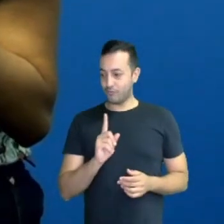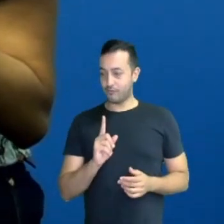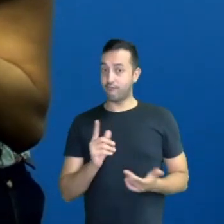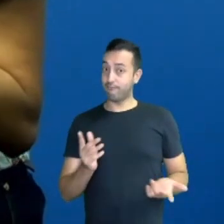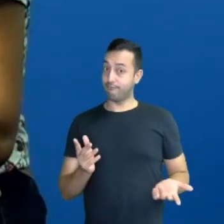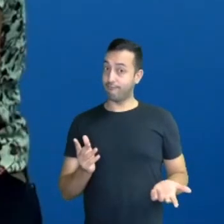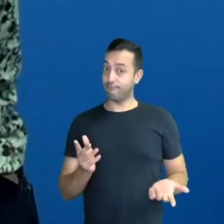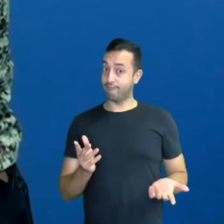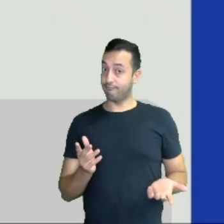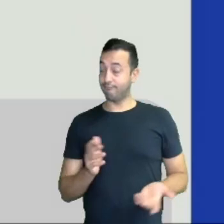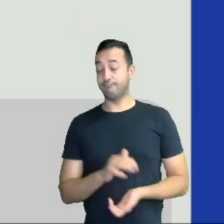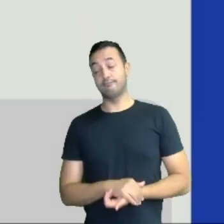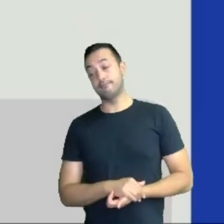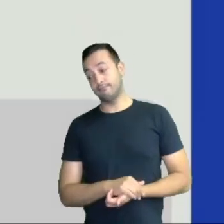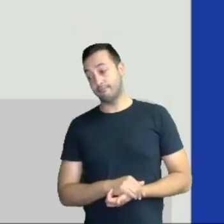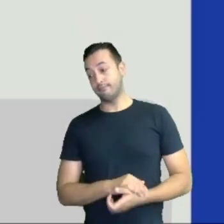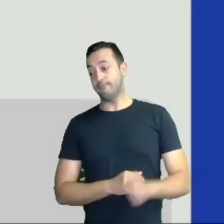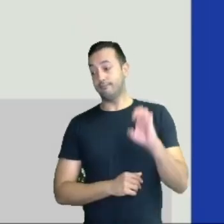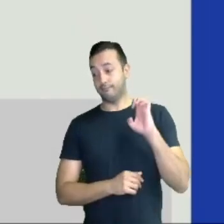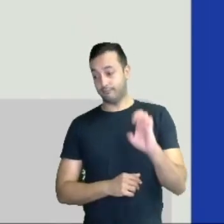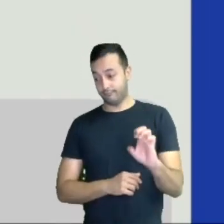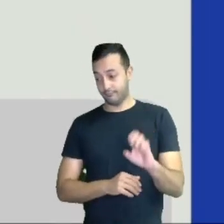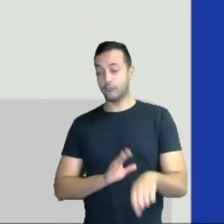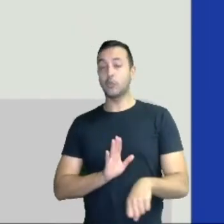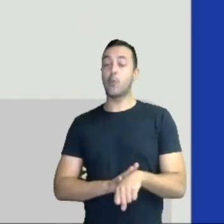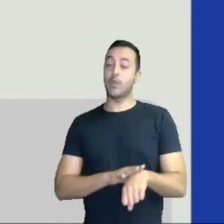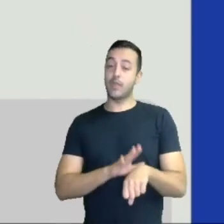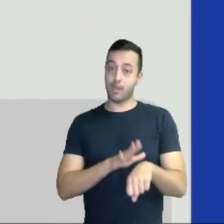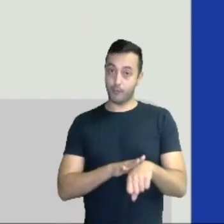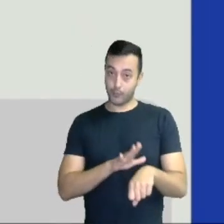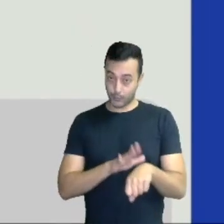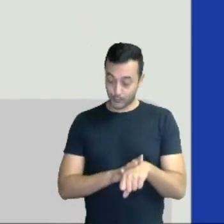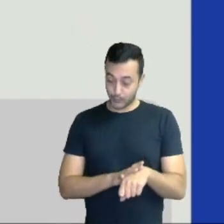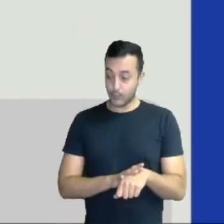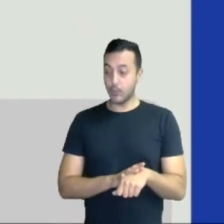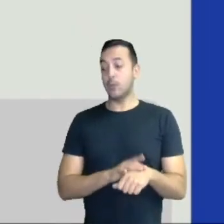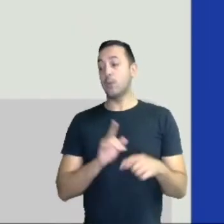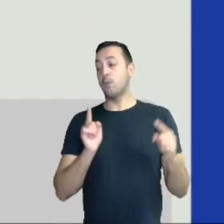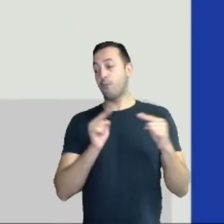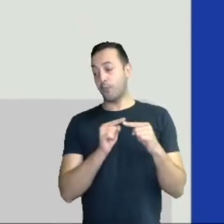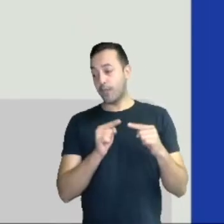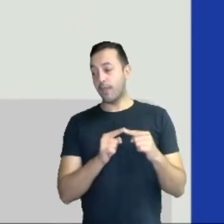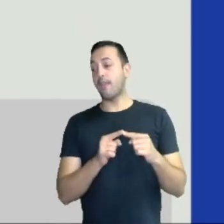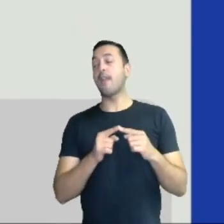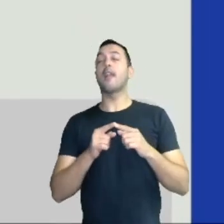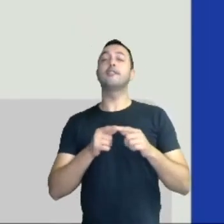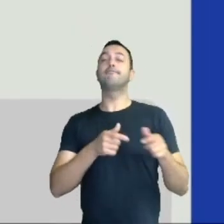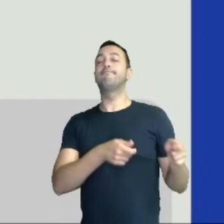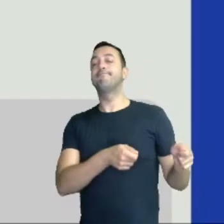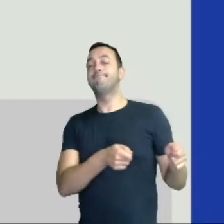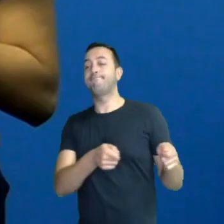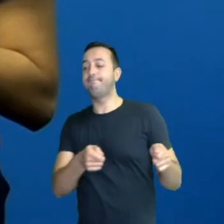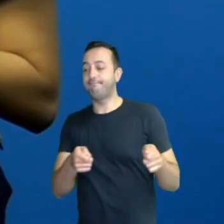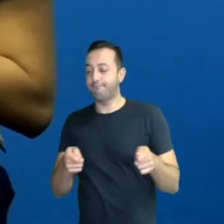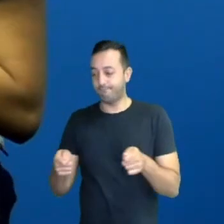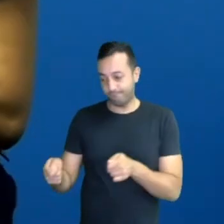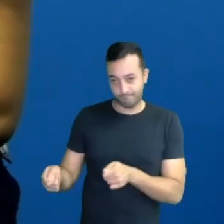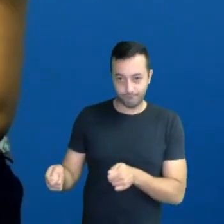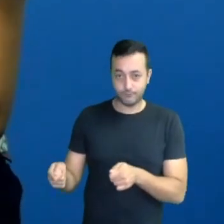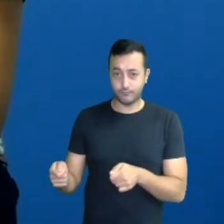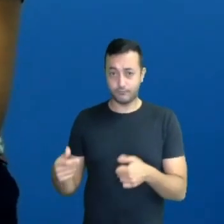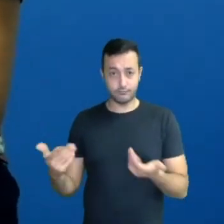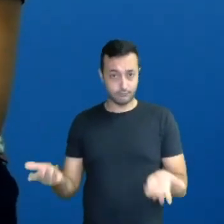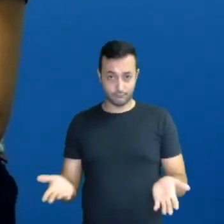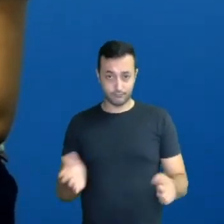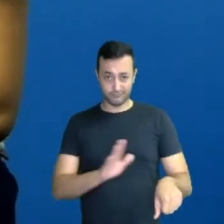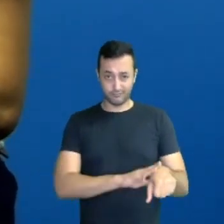Será? E letra E. O tempo atmosférico corresponde às condições permanentes da atmosfera. Ou seja,